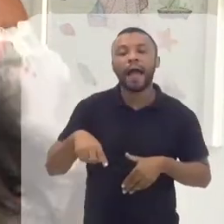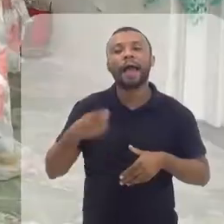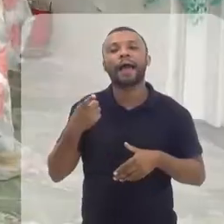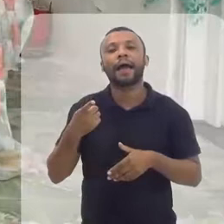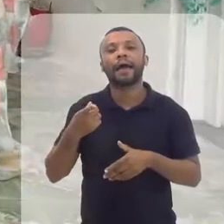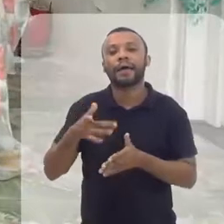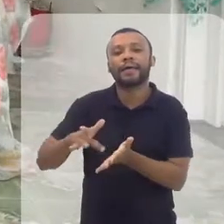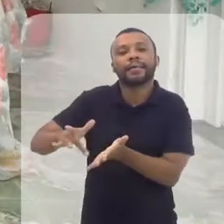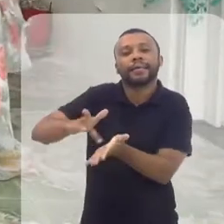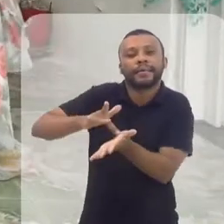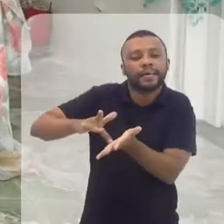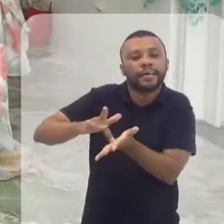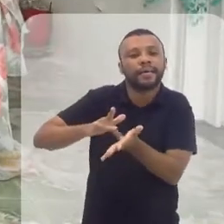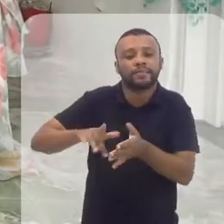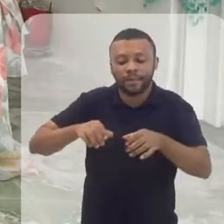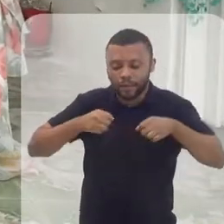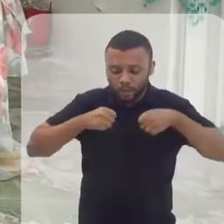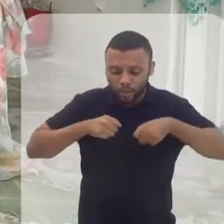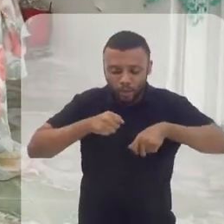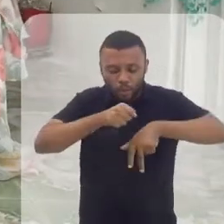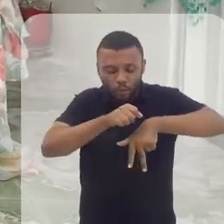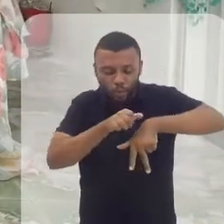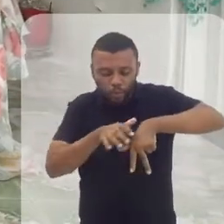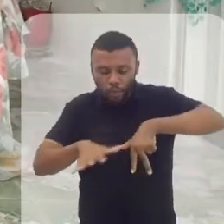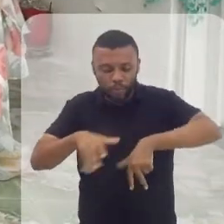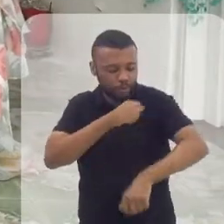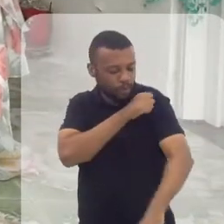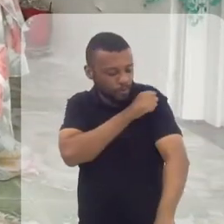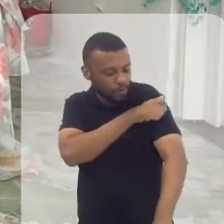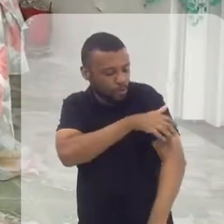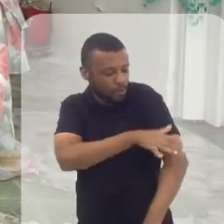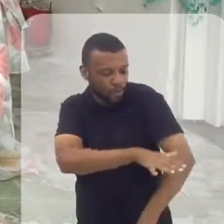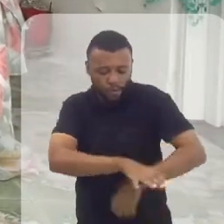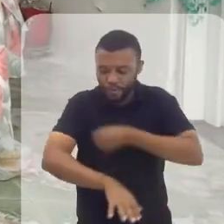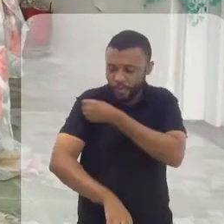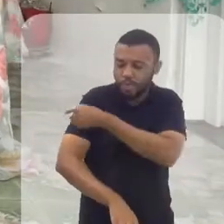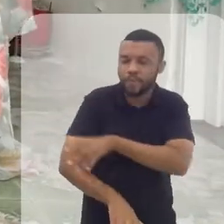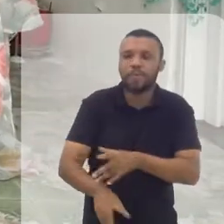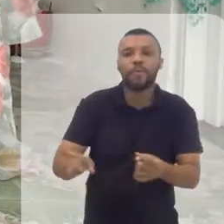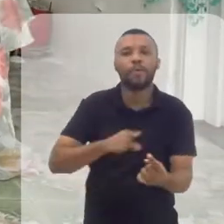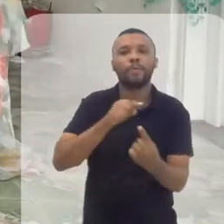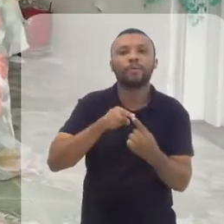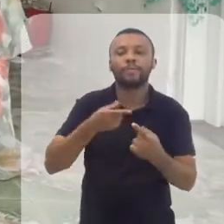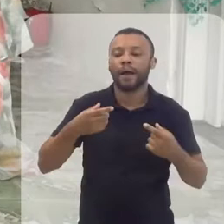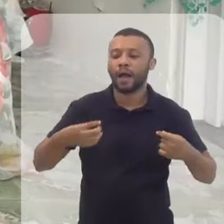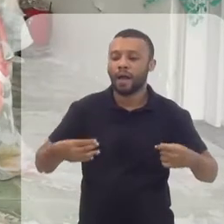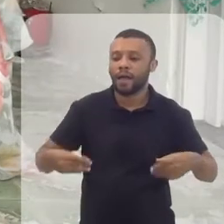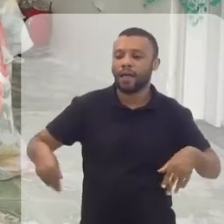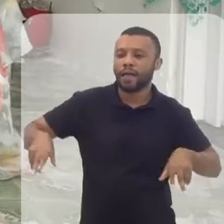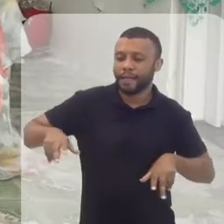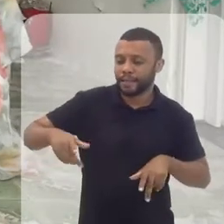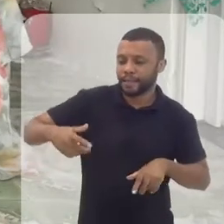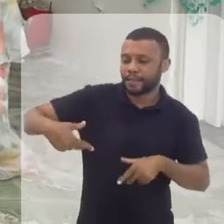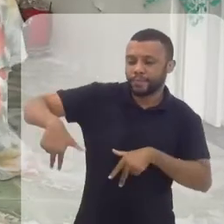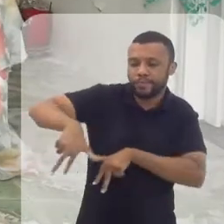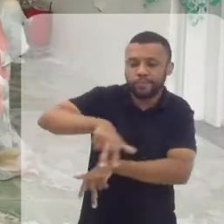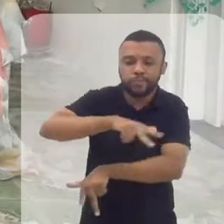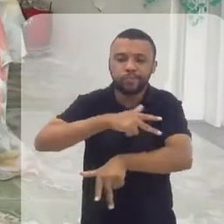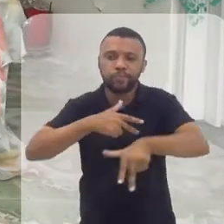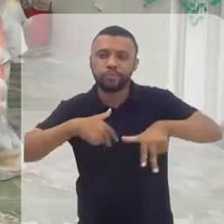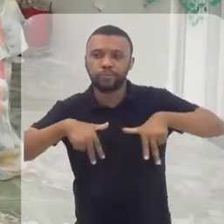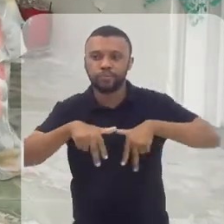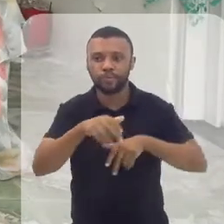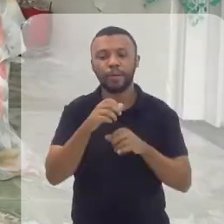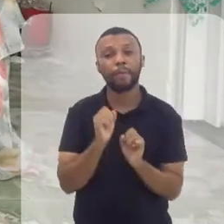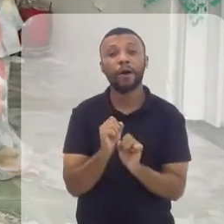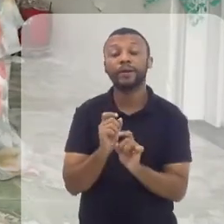traje cigano, né? Então ele é longo, ele tem uma manga para dançar, né? E você